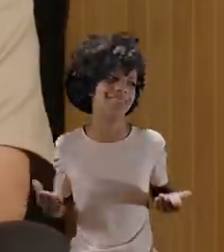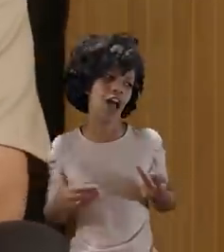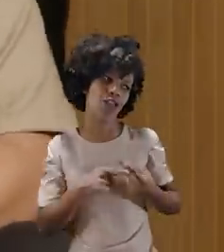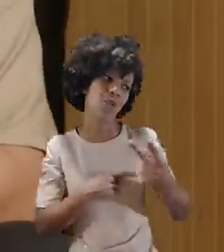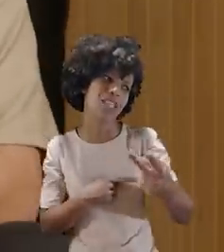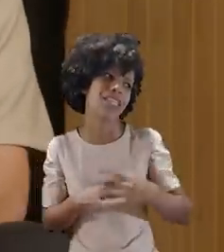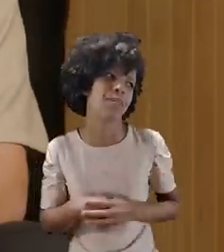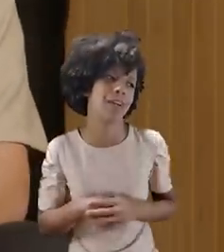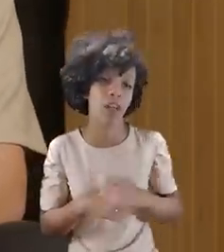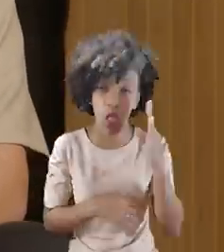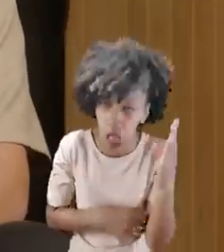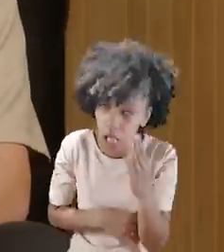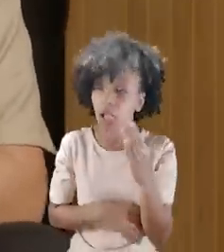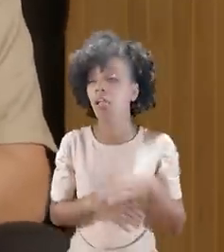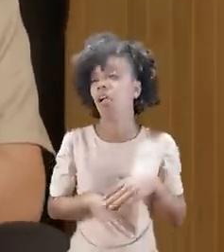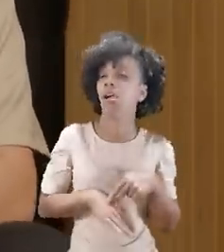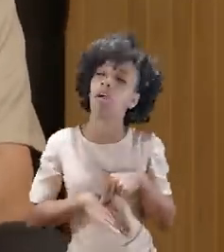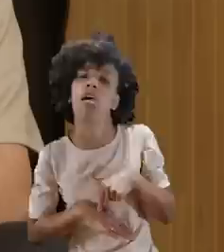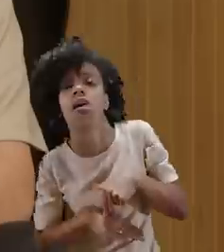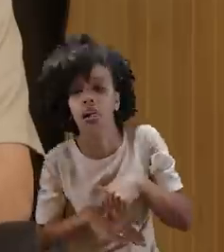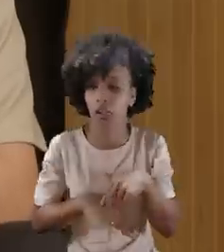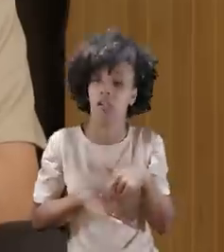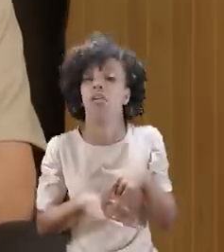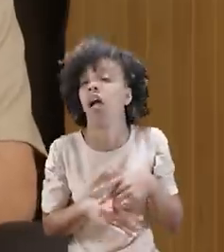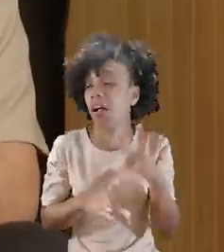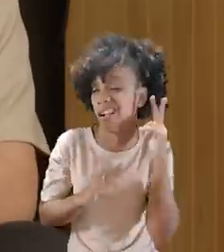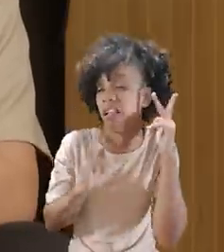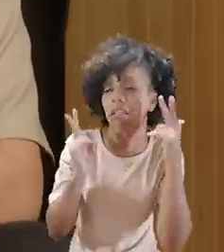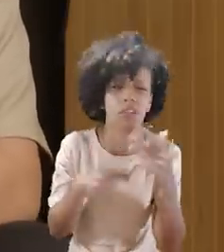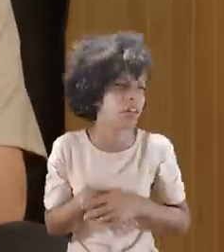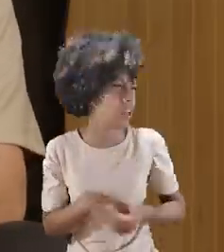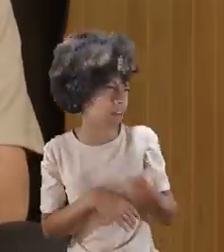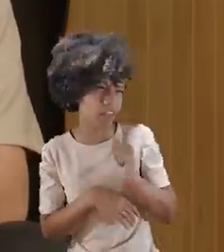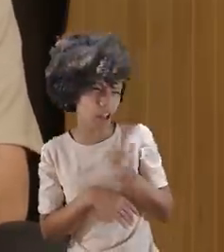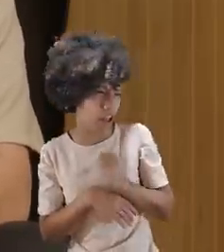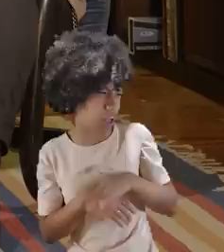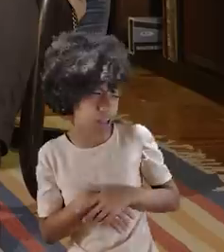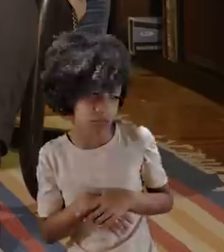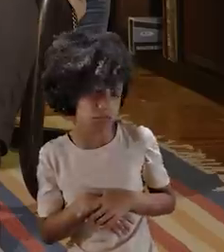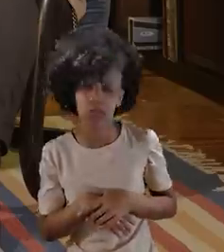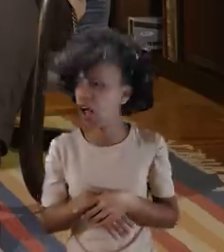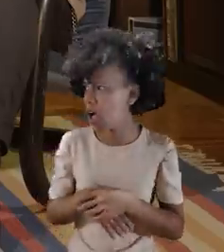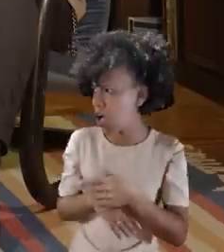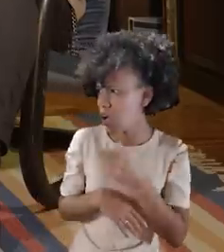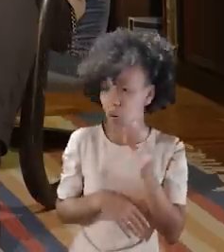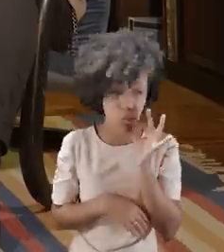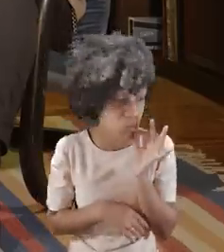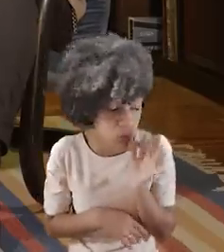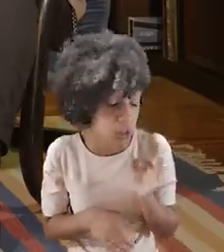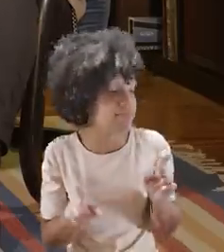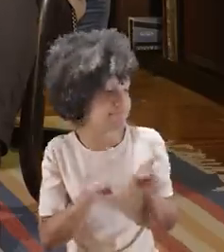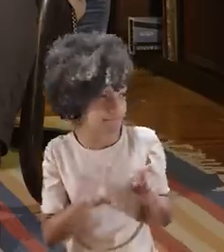duas semanas para chegar bêbado para cortar o cabelo chapado vai muito cai Chapada dos cortar cabelo comadre